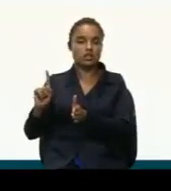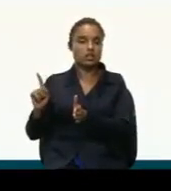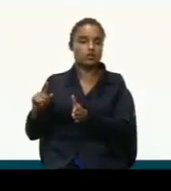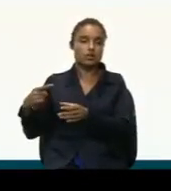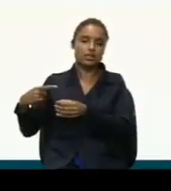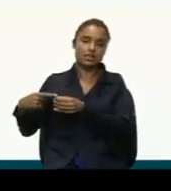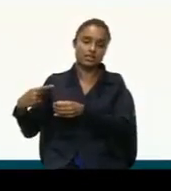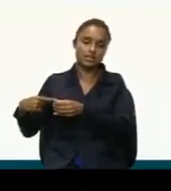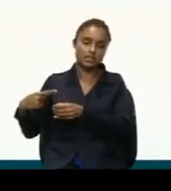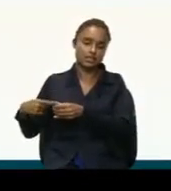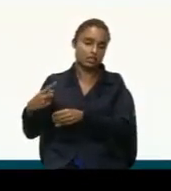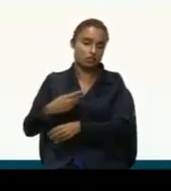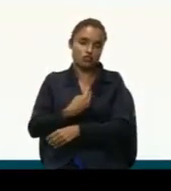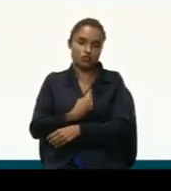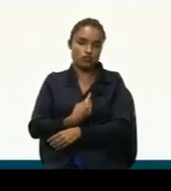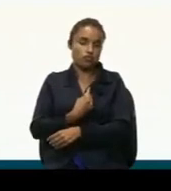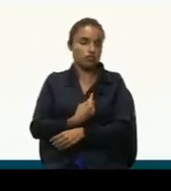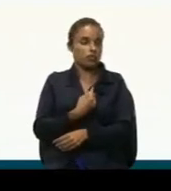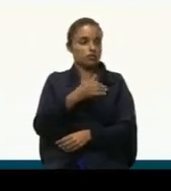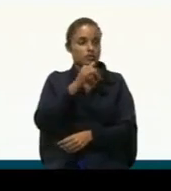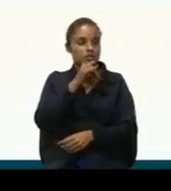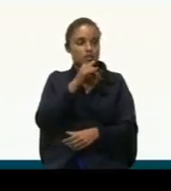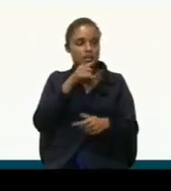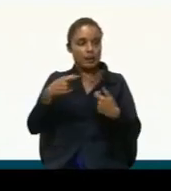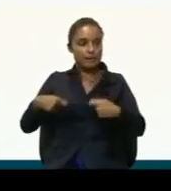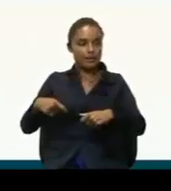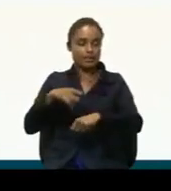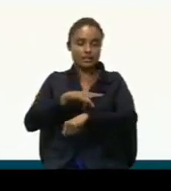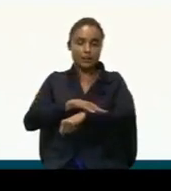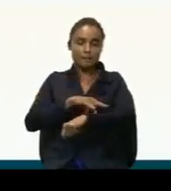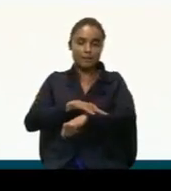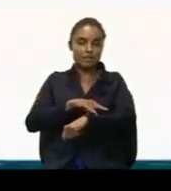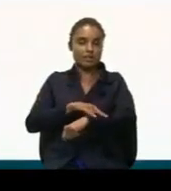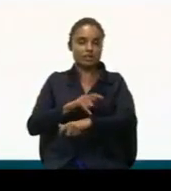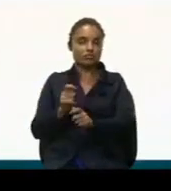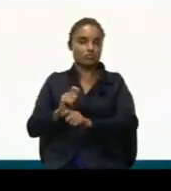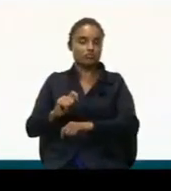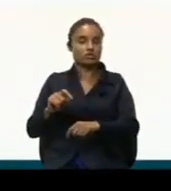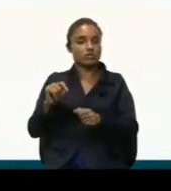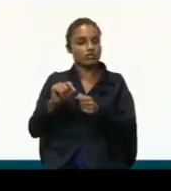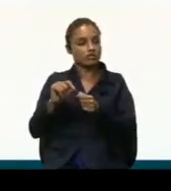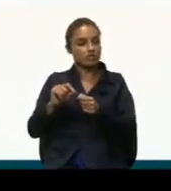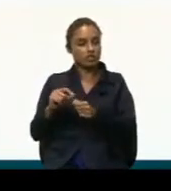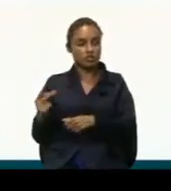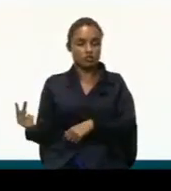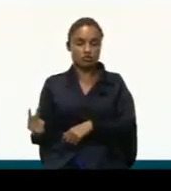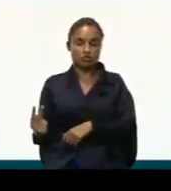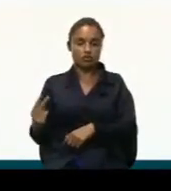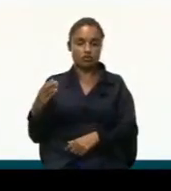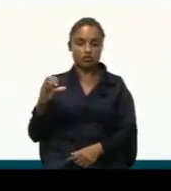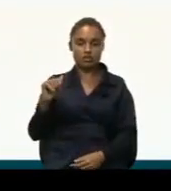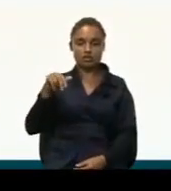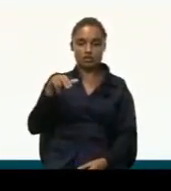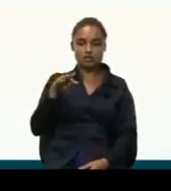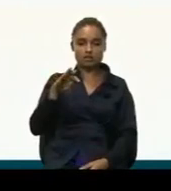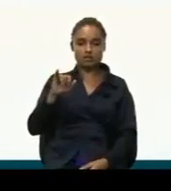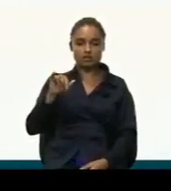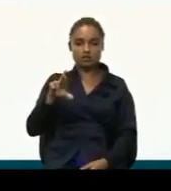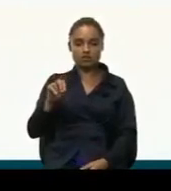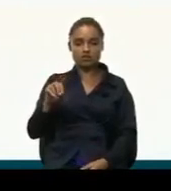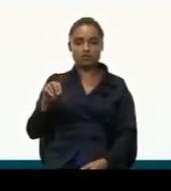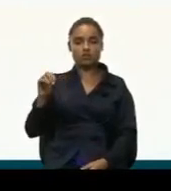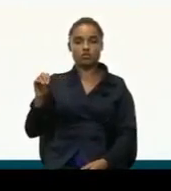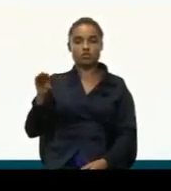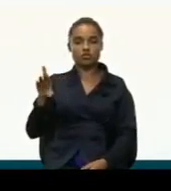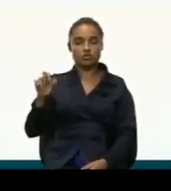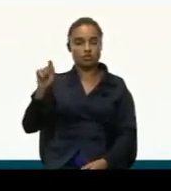que instalações sanitárias tem que ter independentemente pros dois. Então, se eu tenho 10